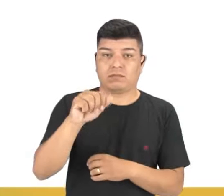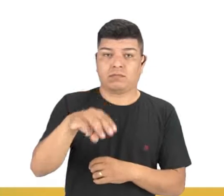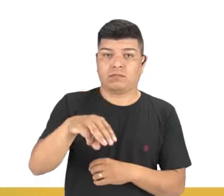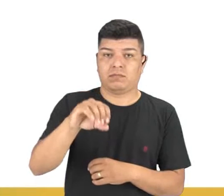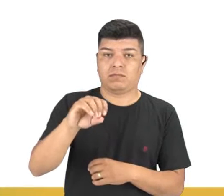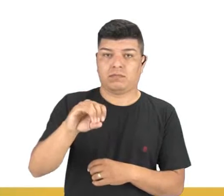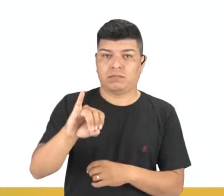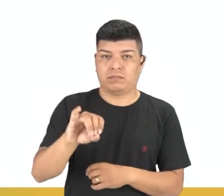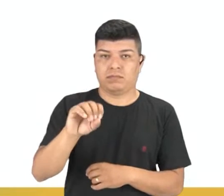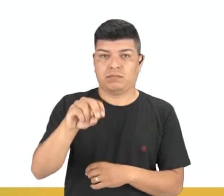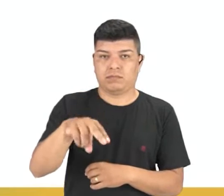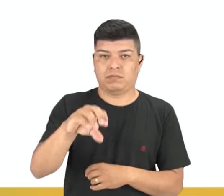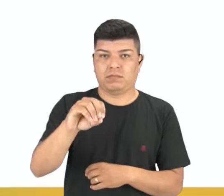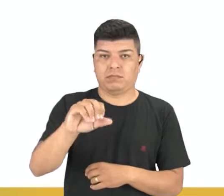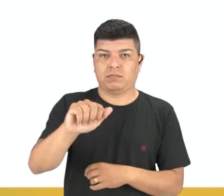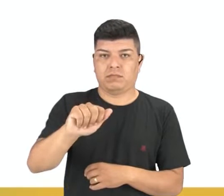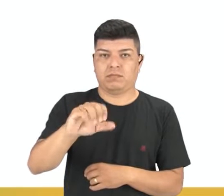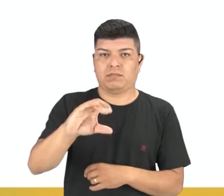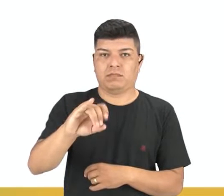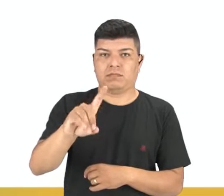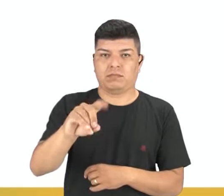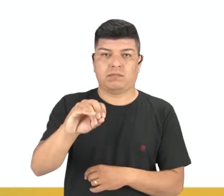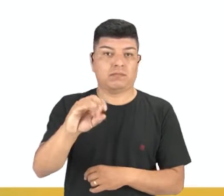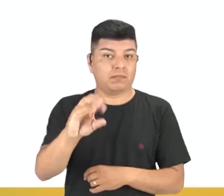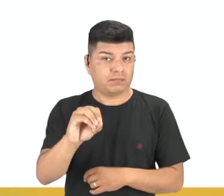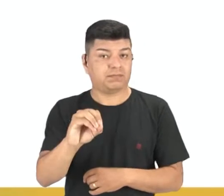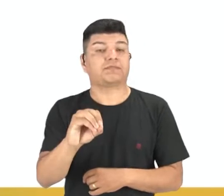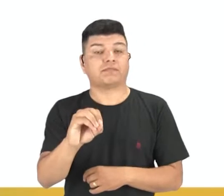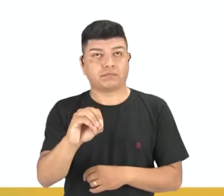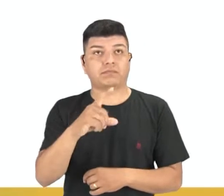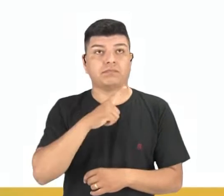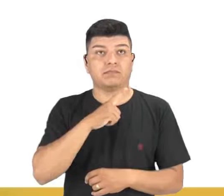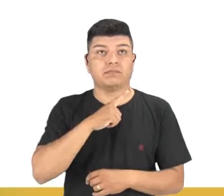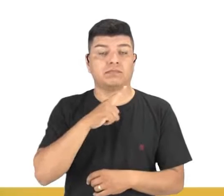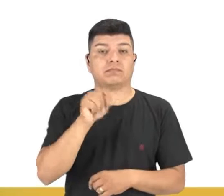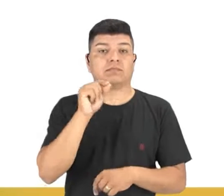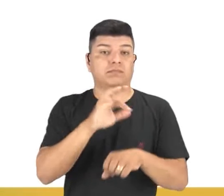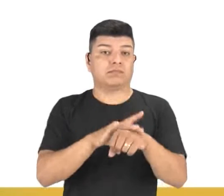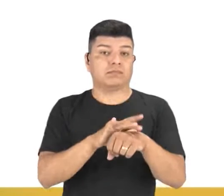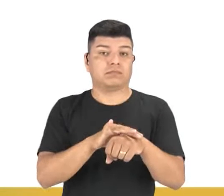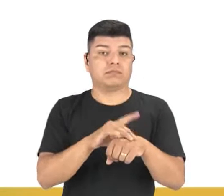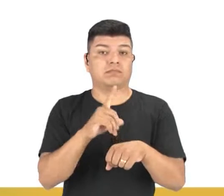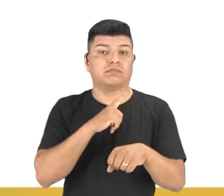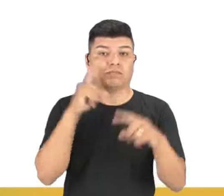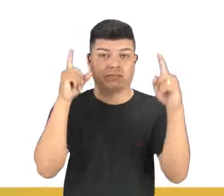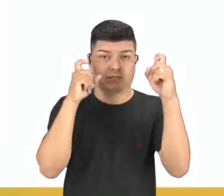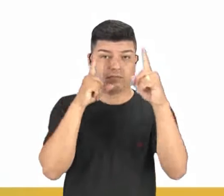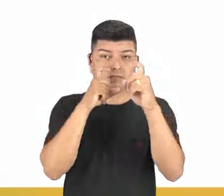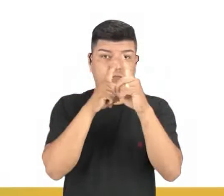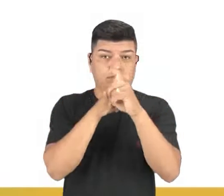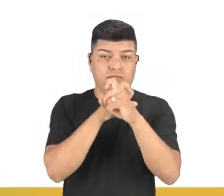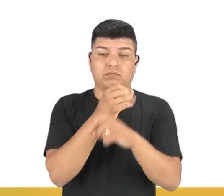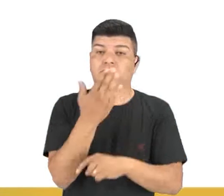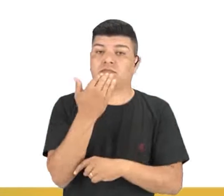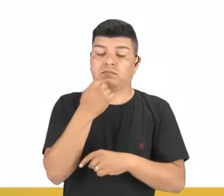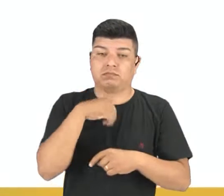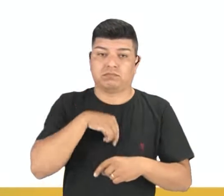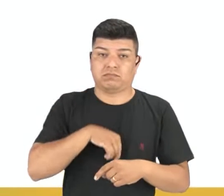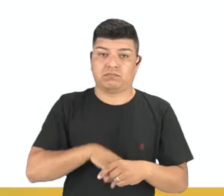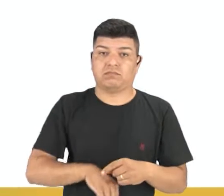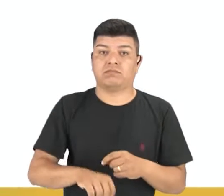aminoácidos e tudo mais é muito importante. Então, a pessoa que tem fenilcetonúria, ela tem dificuldades, né, em digerir